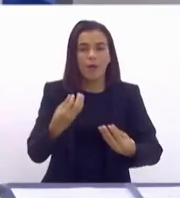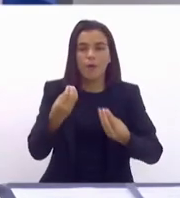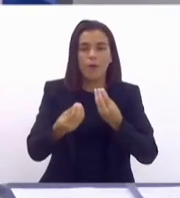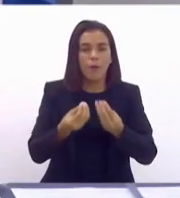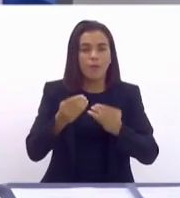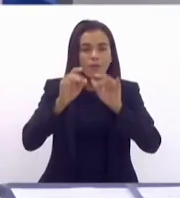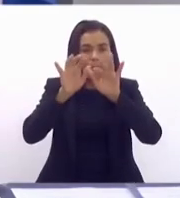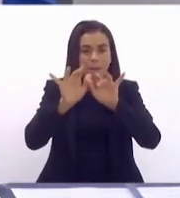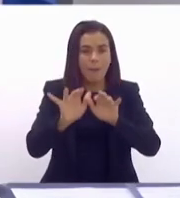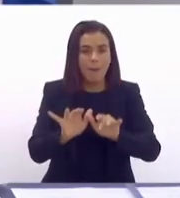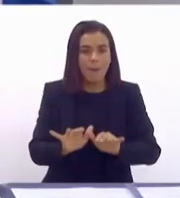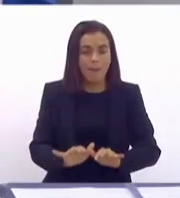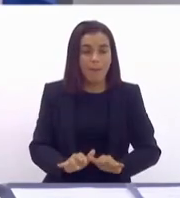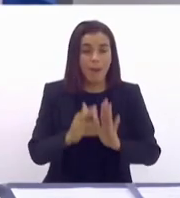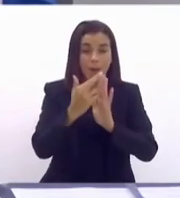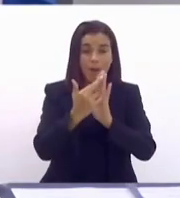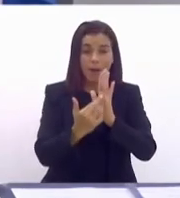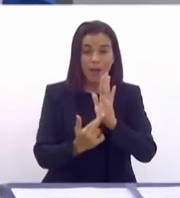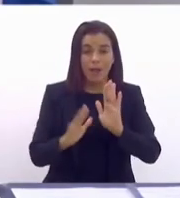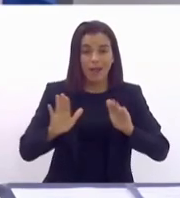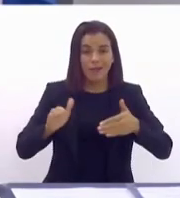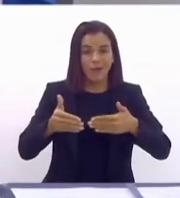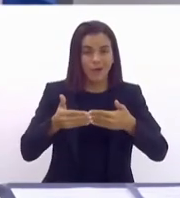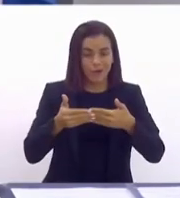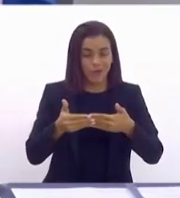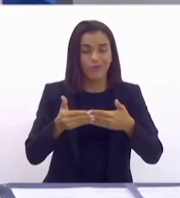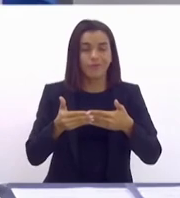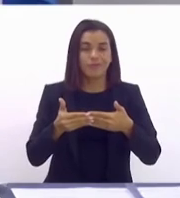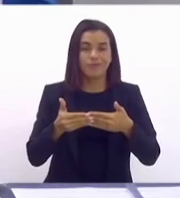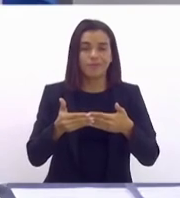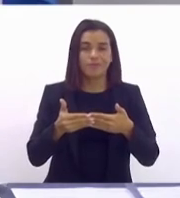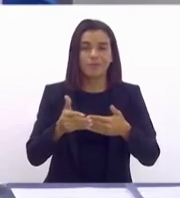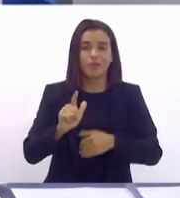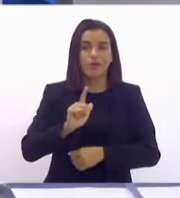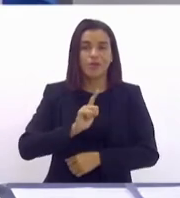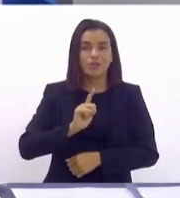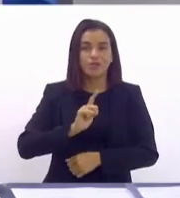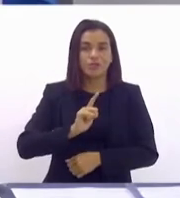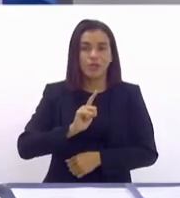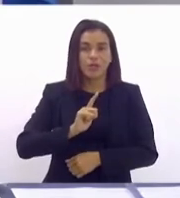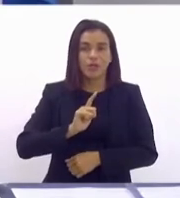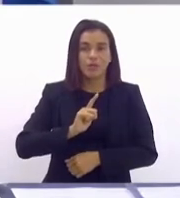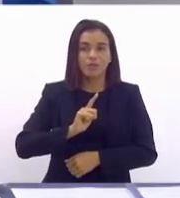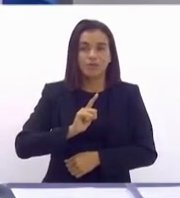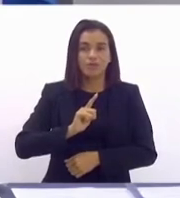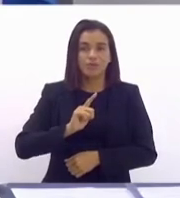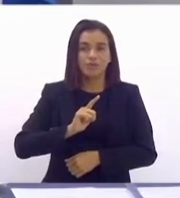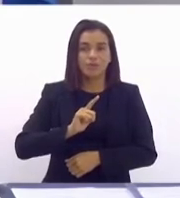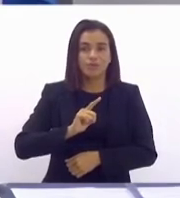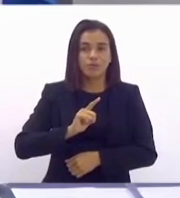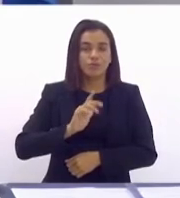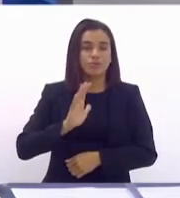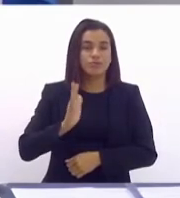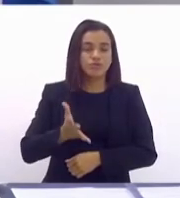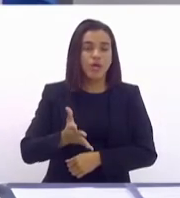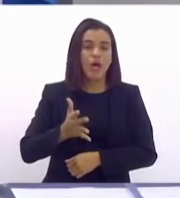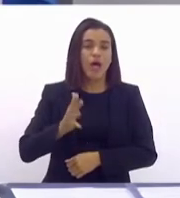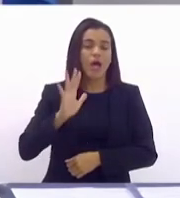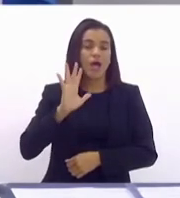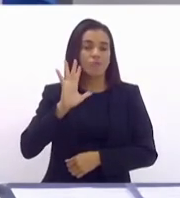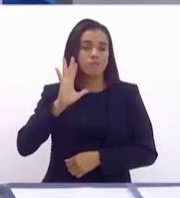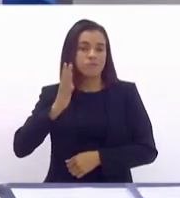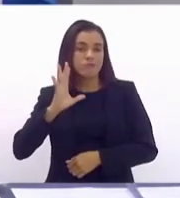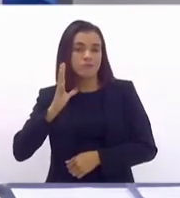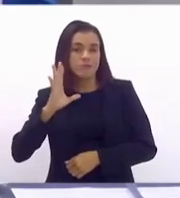relatório final desta CPI, visto que teremos aí já os desdobramentos